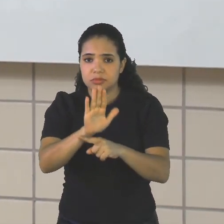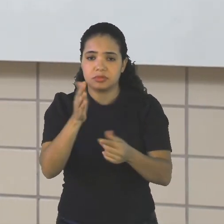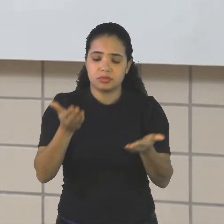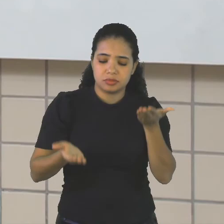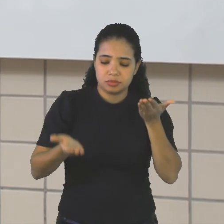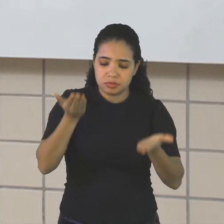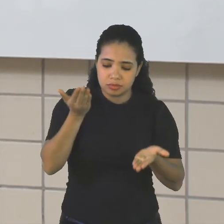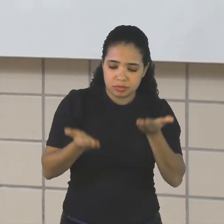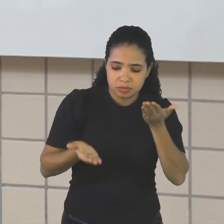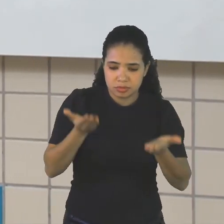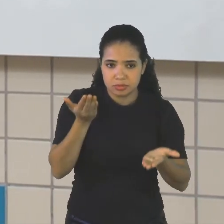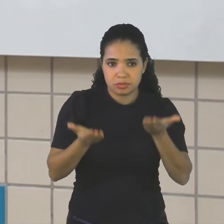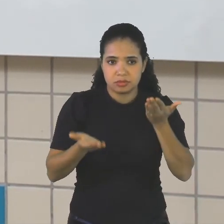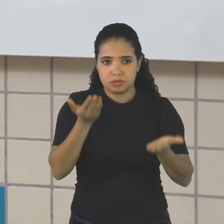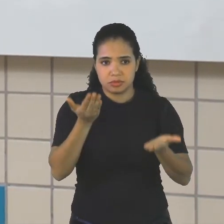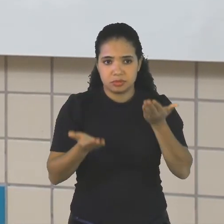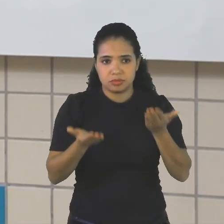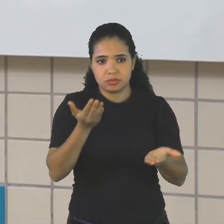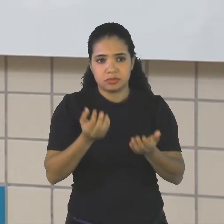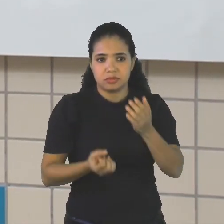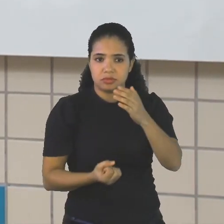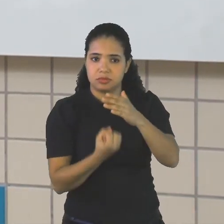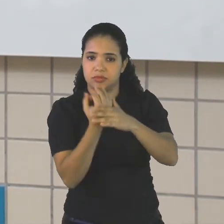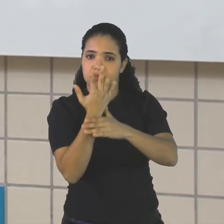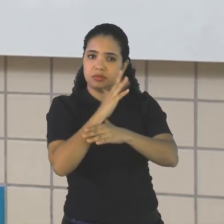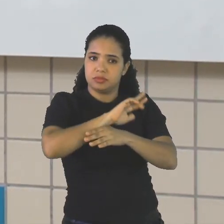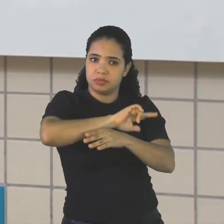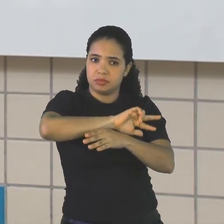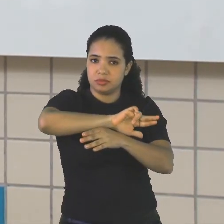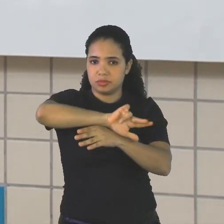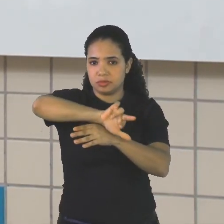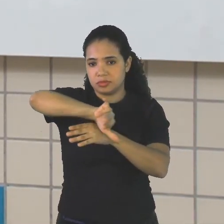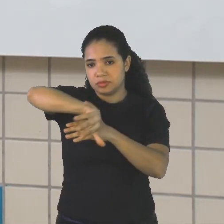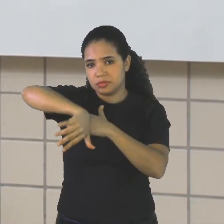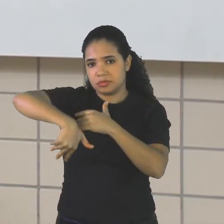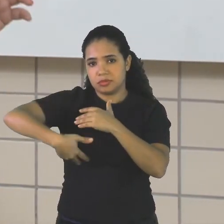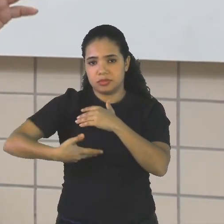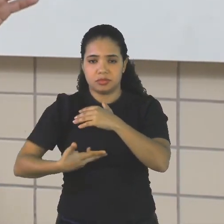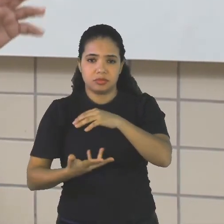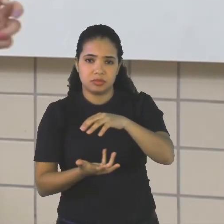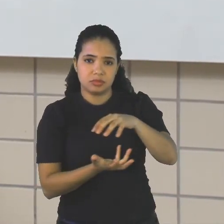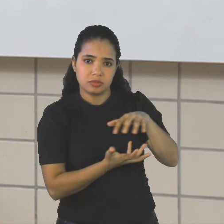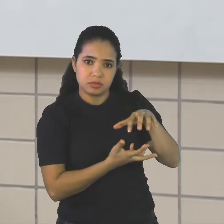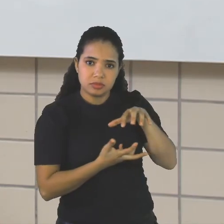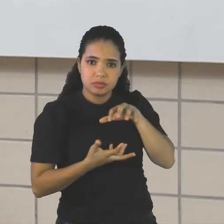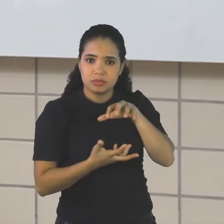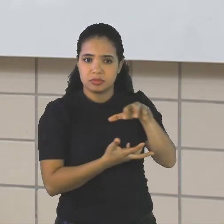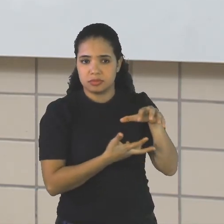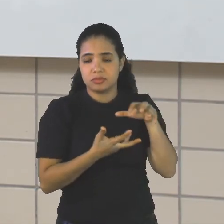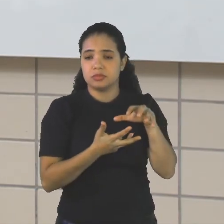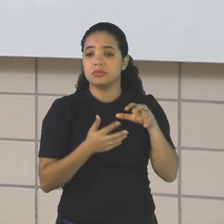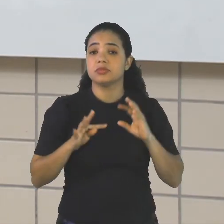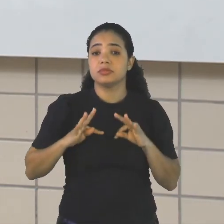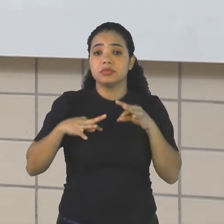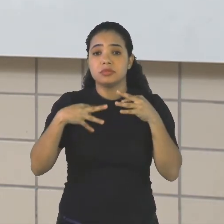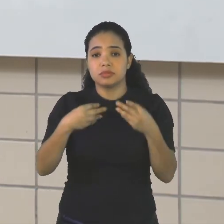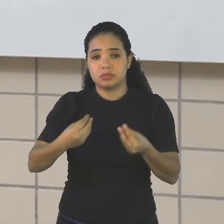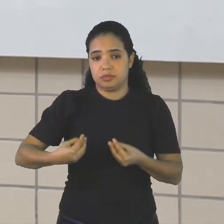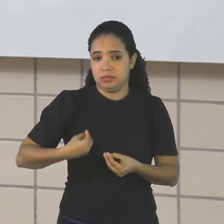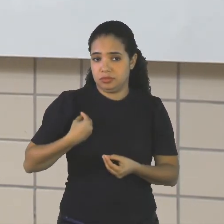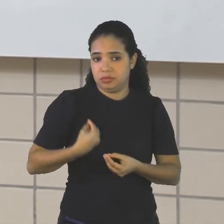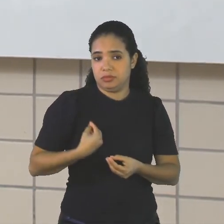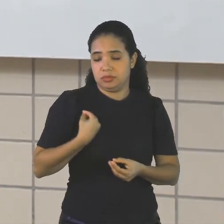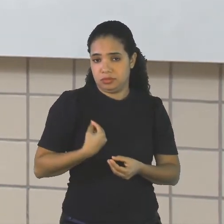ali do ecossistema, que nós sabemos que todos eles têm seu devido lugar na natureza e que se eu retiro